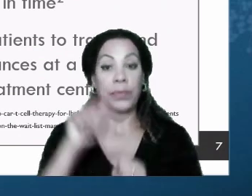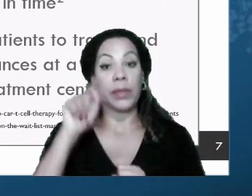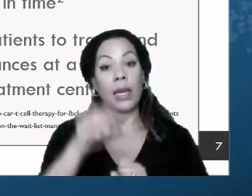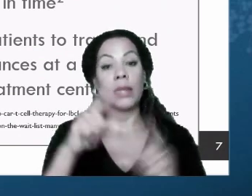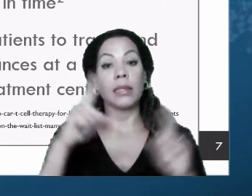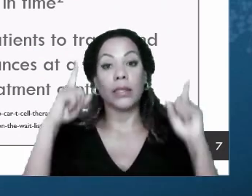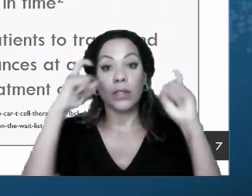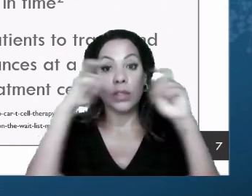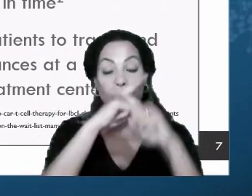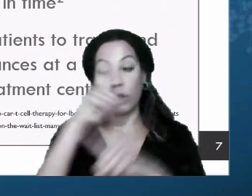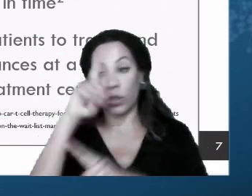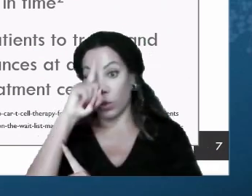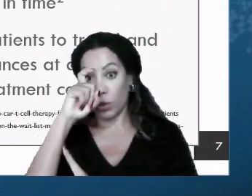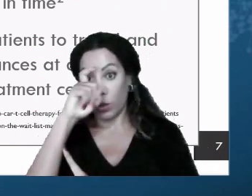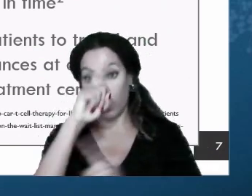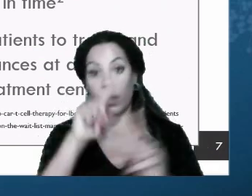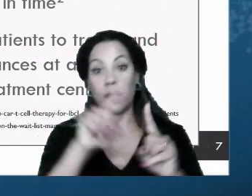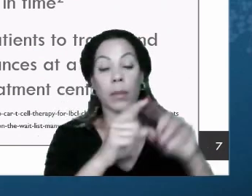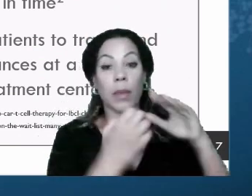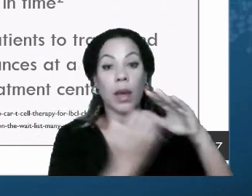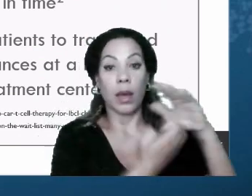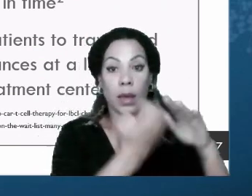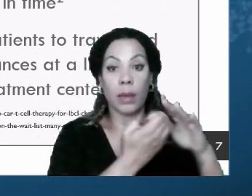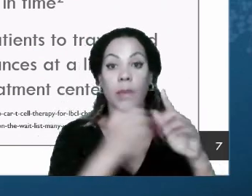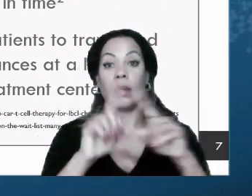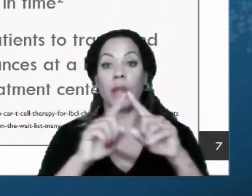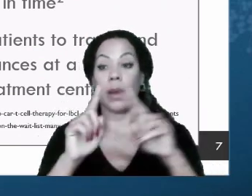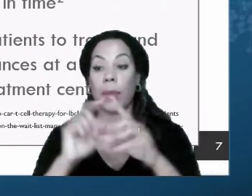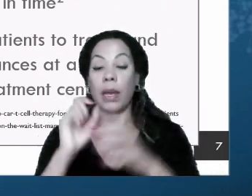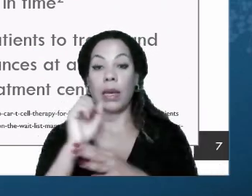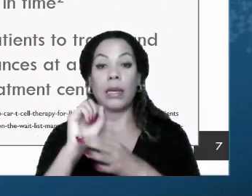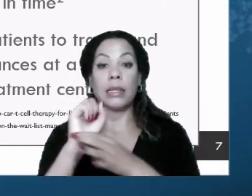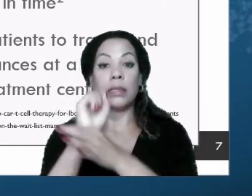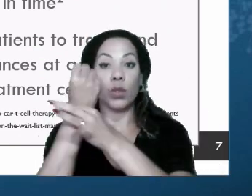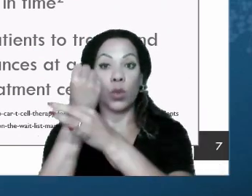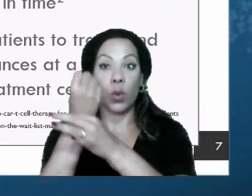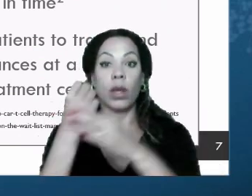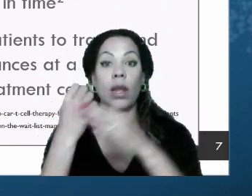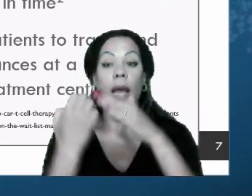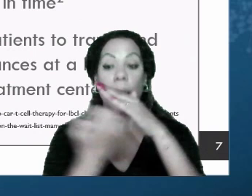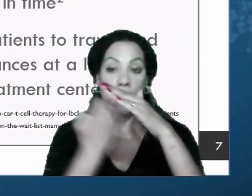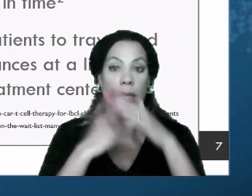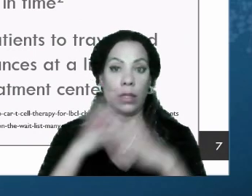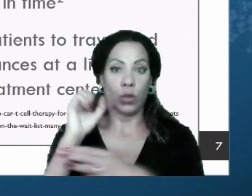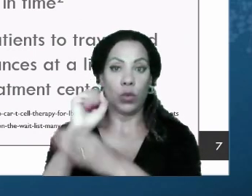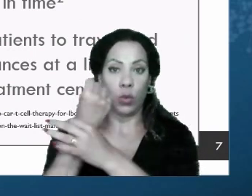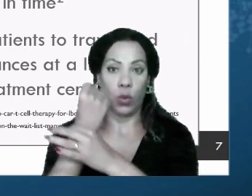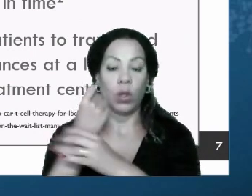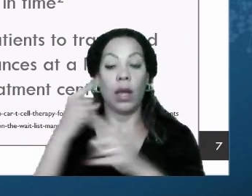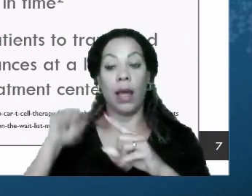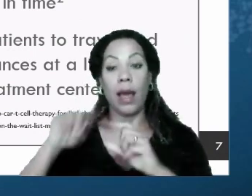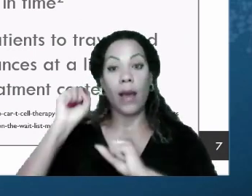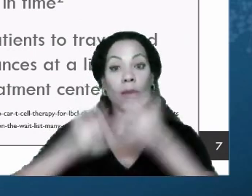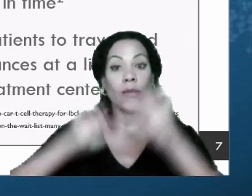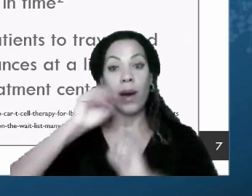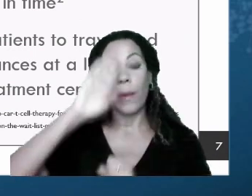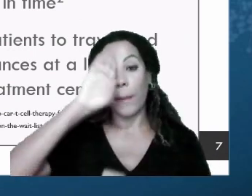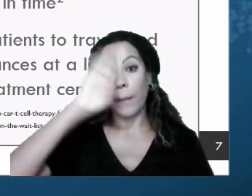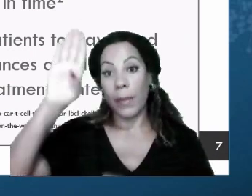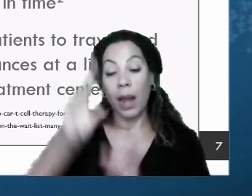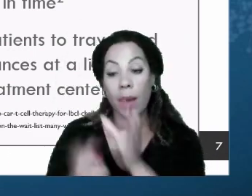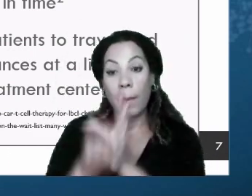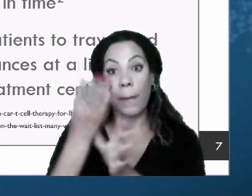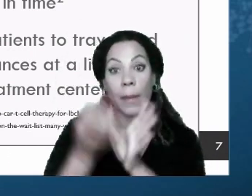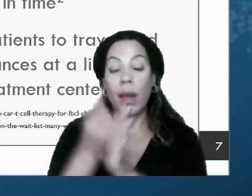complexidade toda entre o hospital e a companhia, e a fábrica, e a seguradora, a empresa seguradora, e a fábrica principal de produção